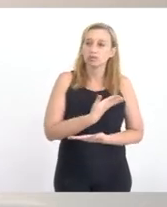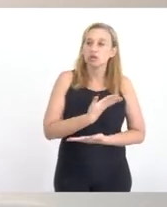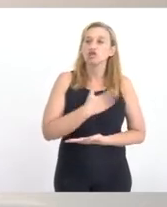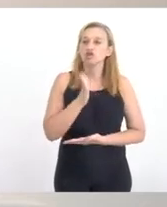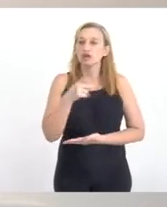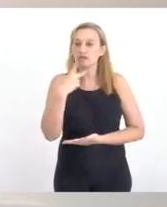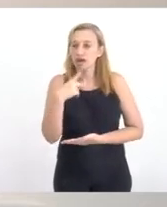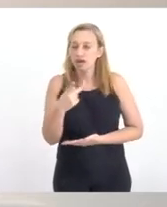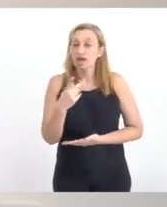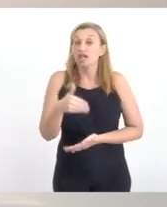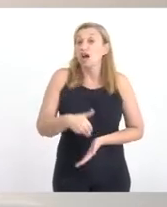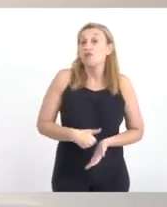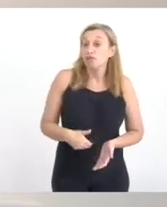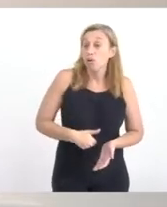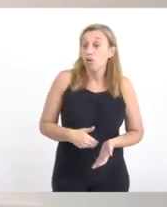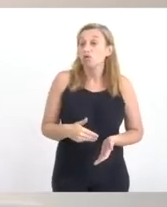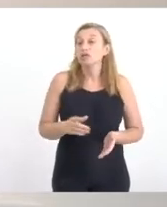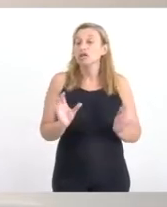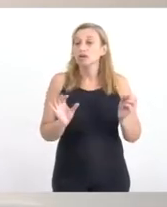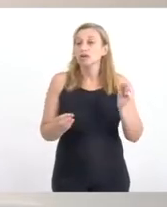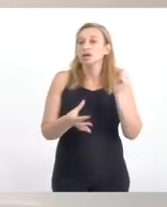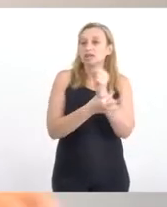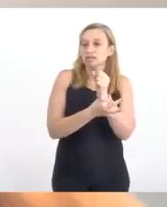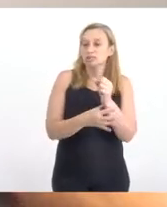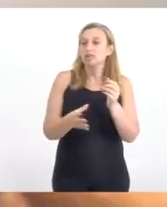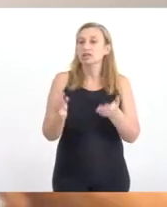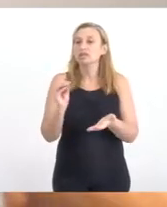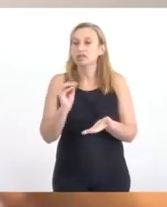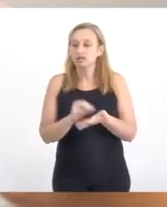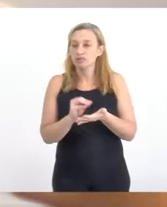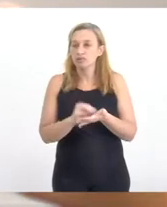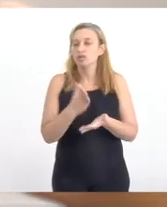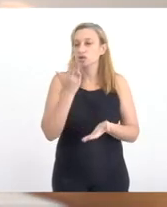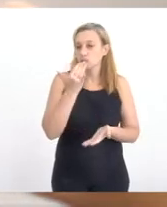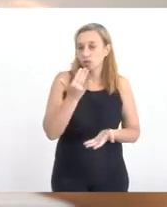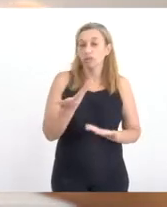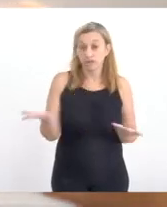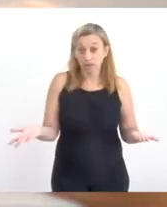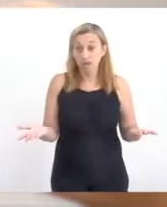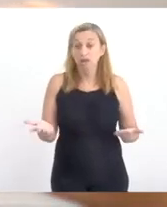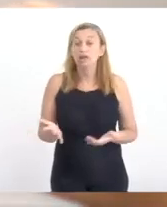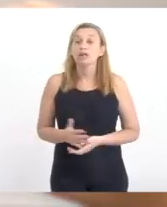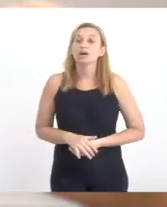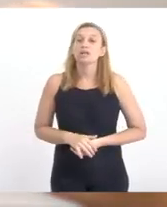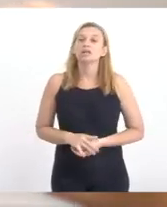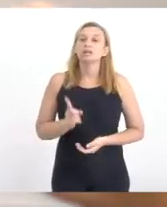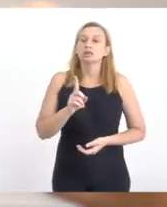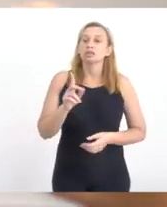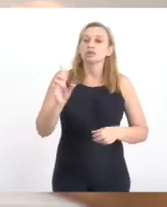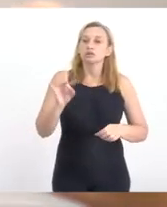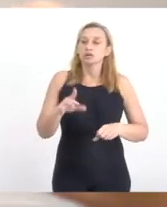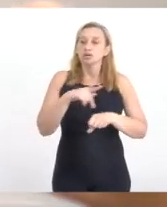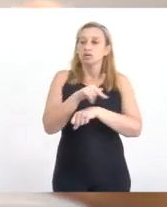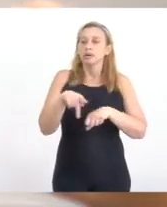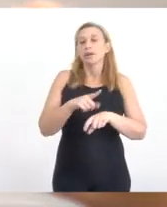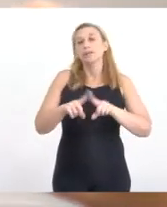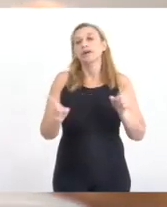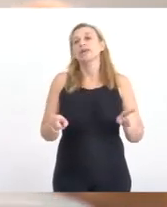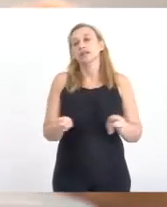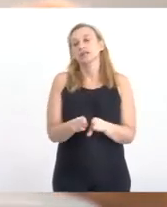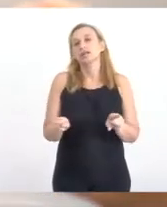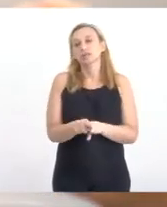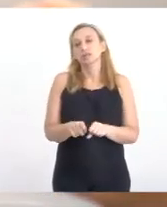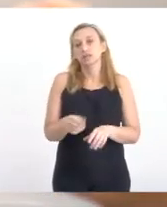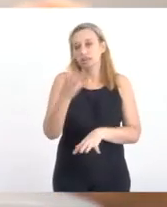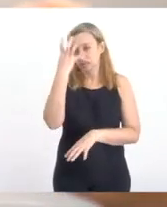Já colocaram né da fome e da insegurança alimentar cada dia sola mas não só o nosso país mas de forma também